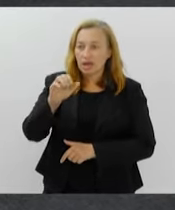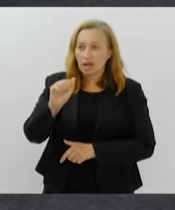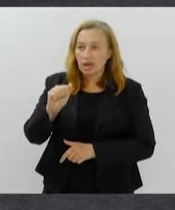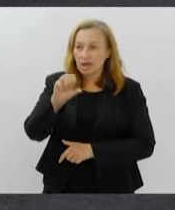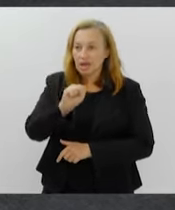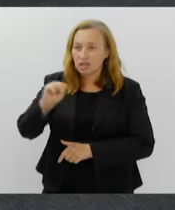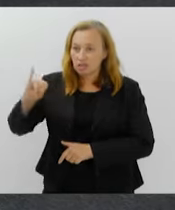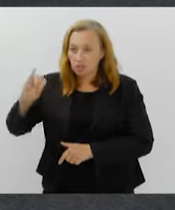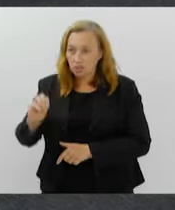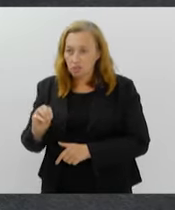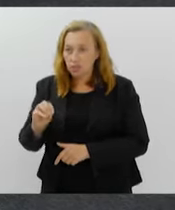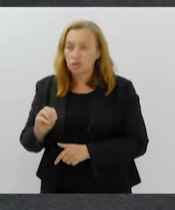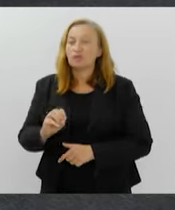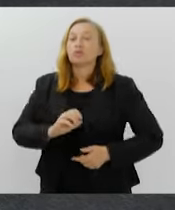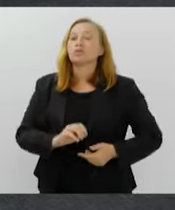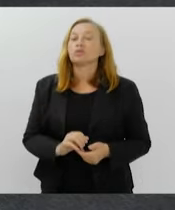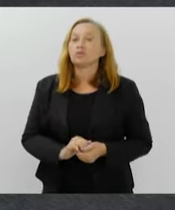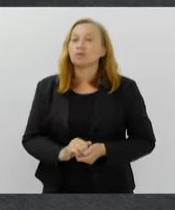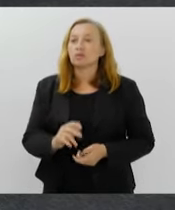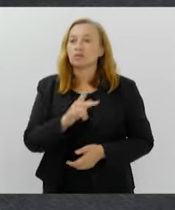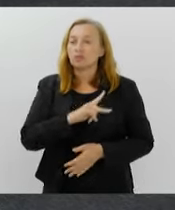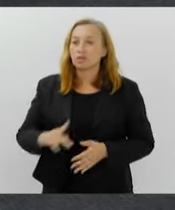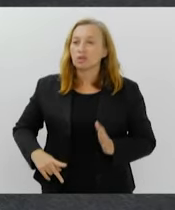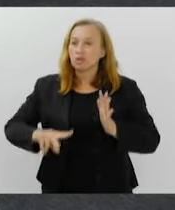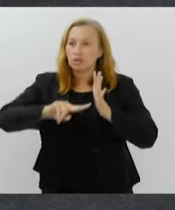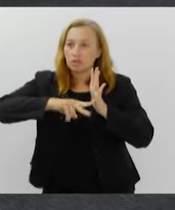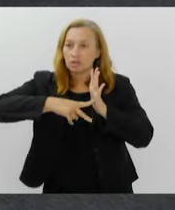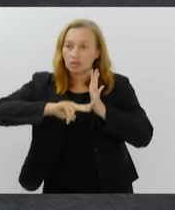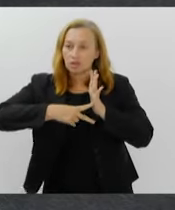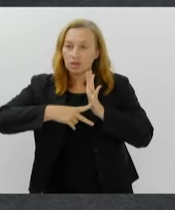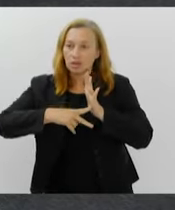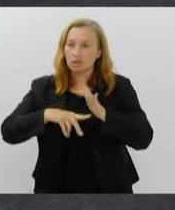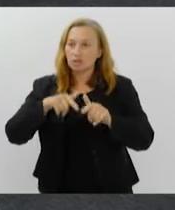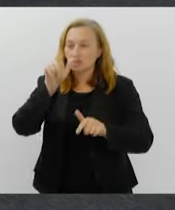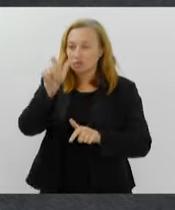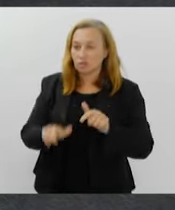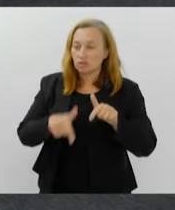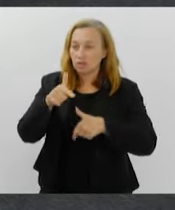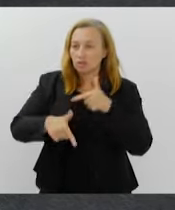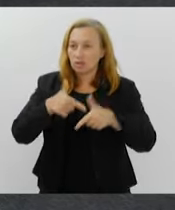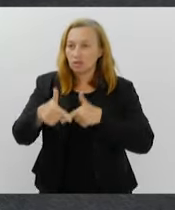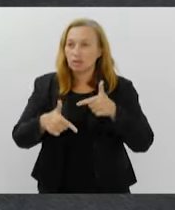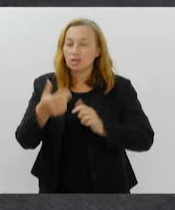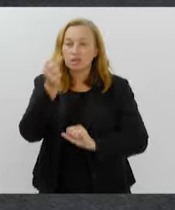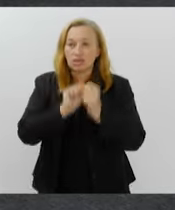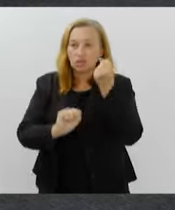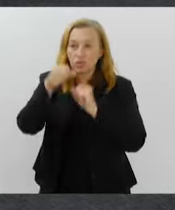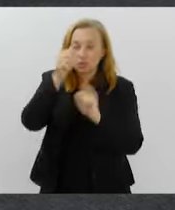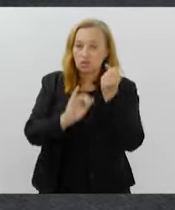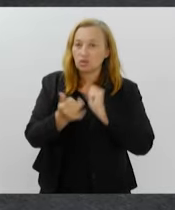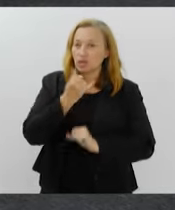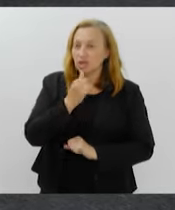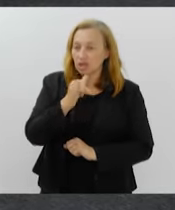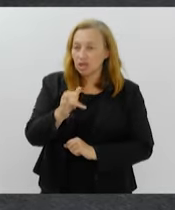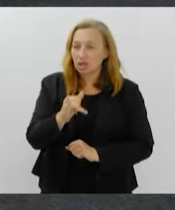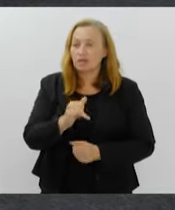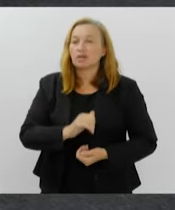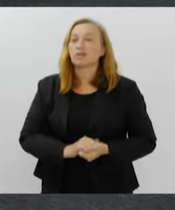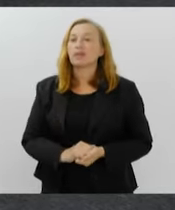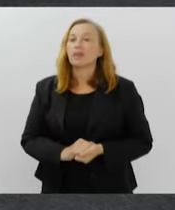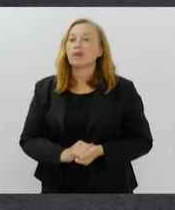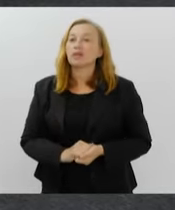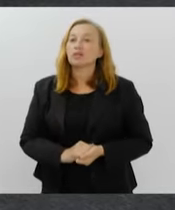plenário o atual presidente do sindicato dos trabalhadores da indústria da energia elétrica aep teria